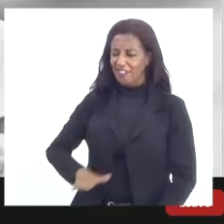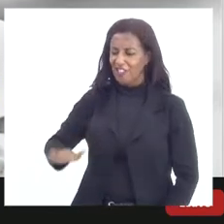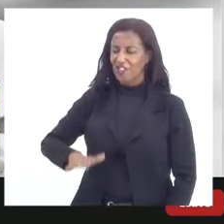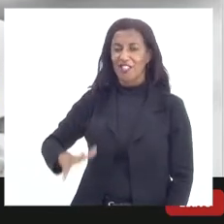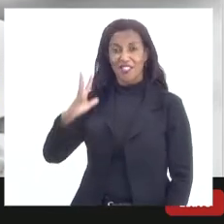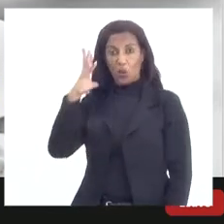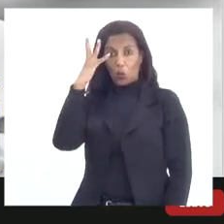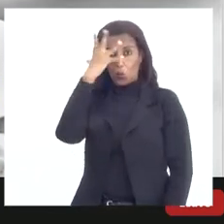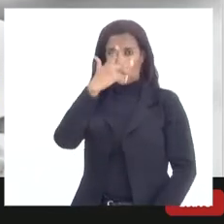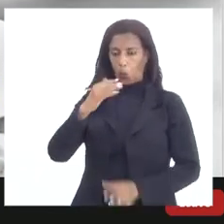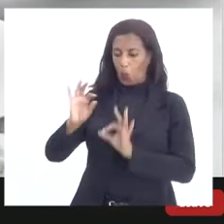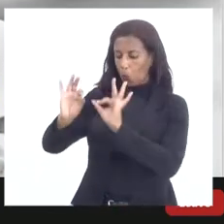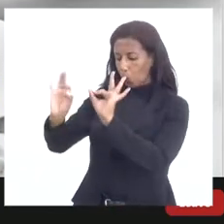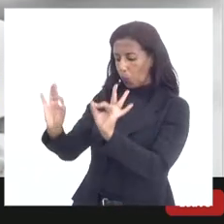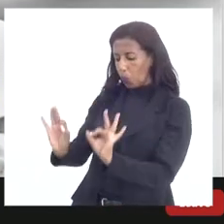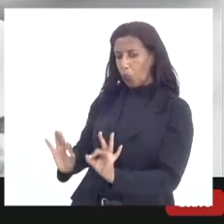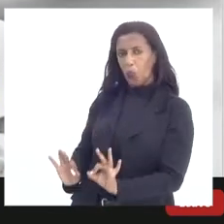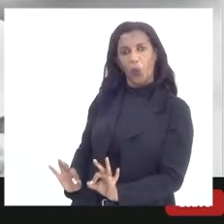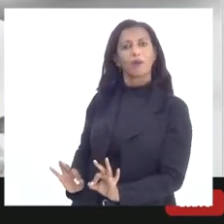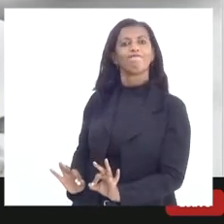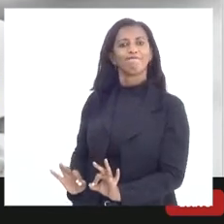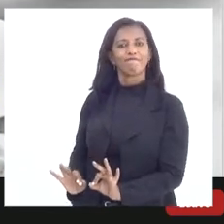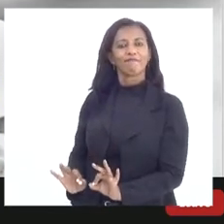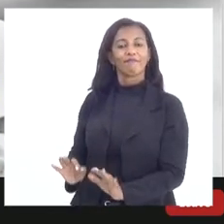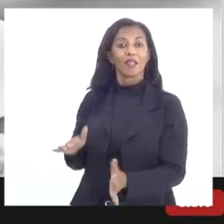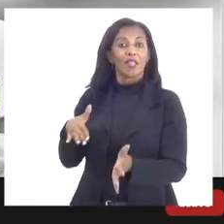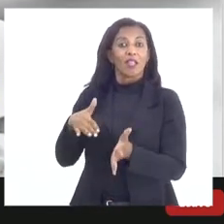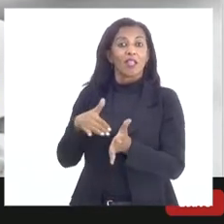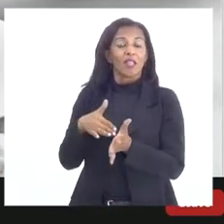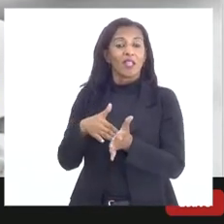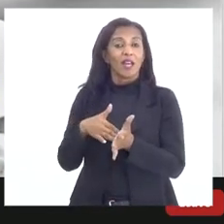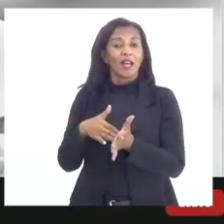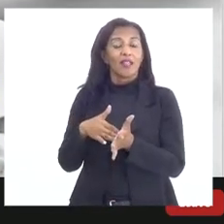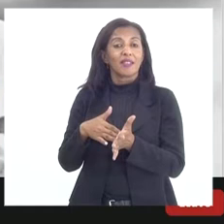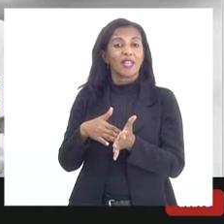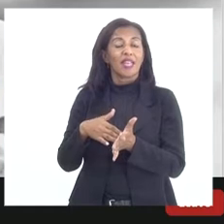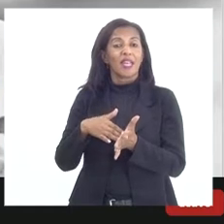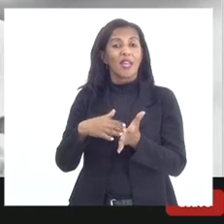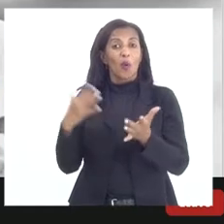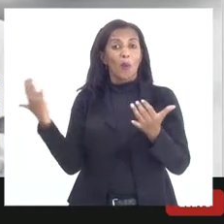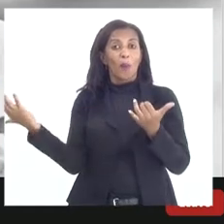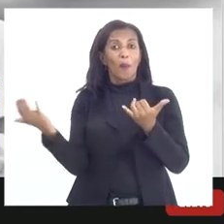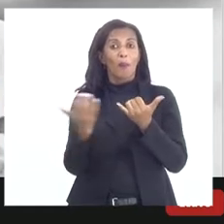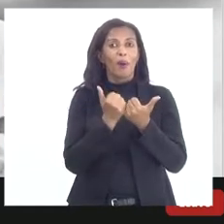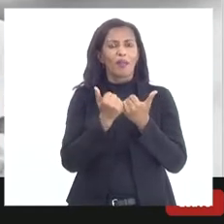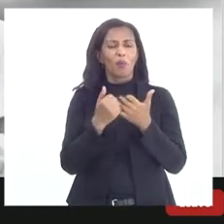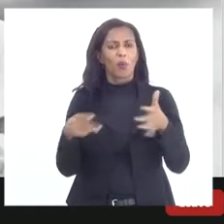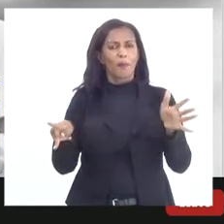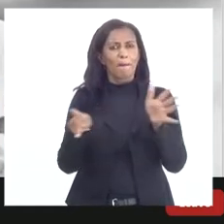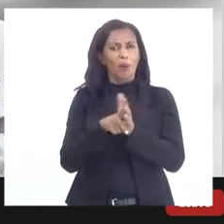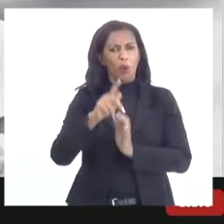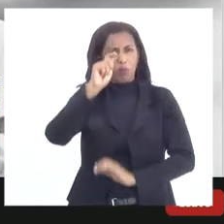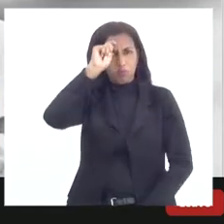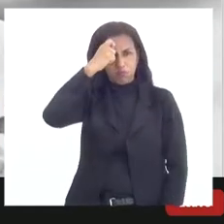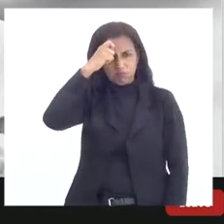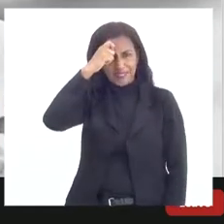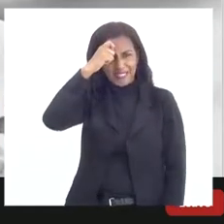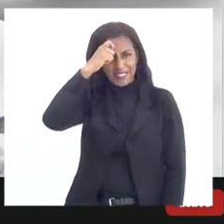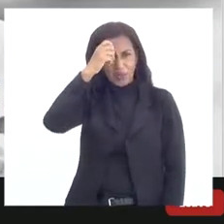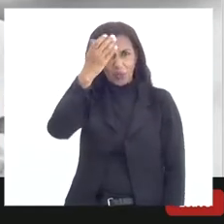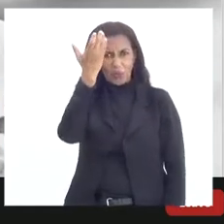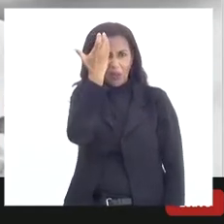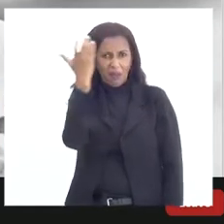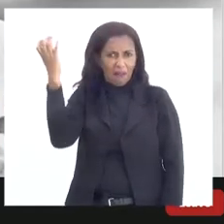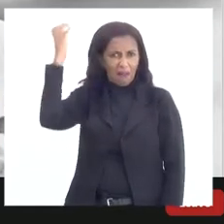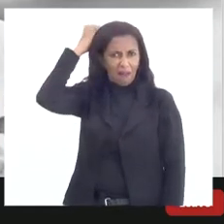consideradas bonitas universalmente, né? E até o patrimônio imagético das crianças negras de Candomblé é negado a